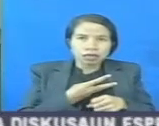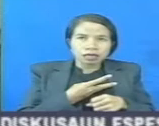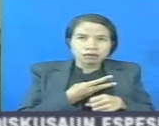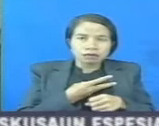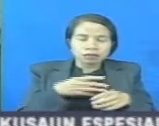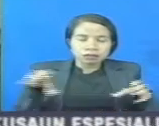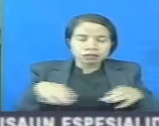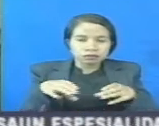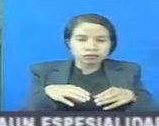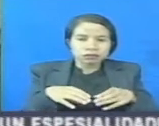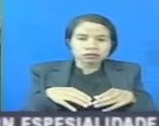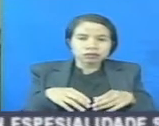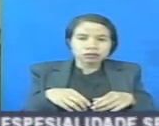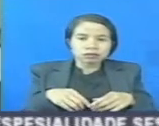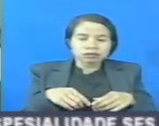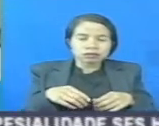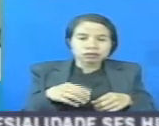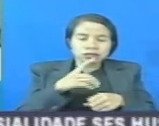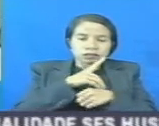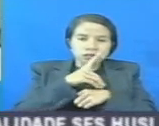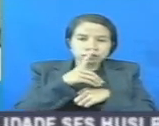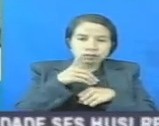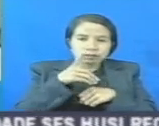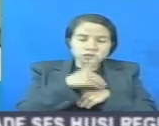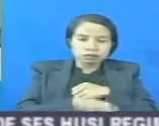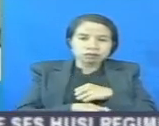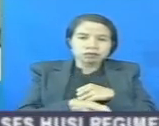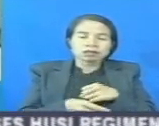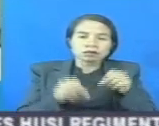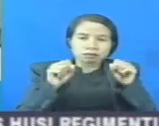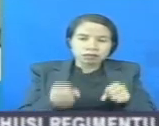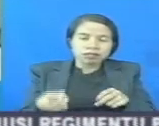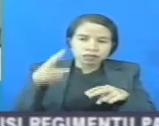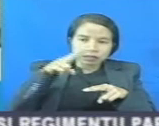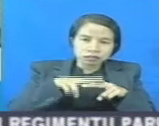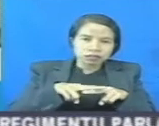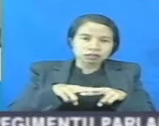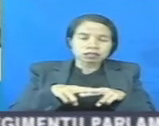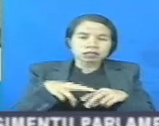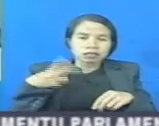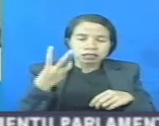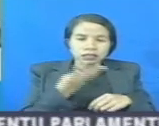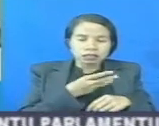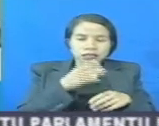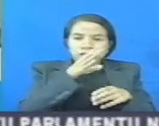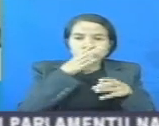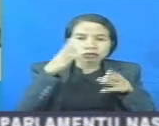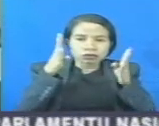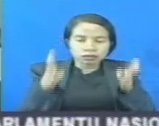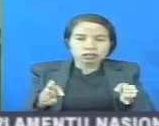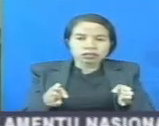integra serviço da gestão risco NIA, a tubele hasai, a kibiit, e tenha tosna em sira,